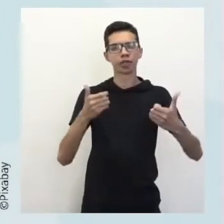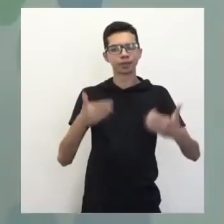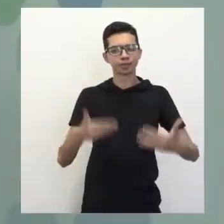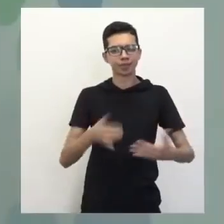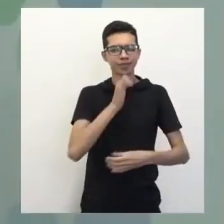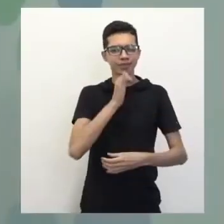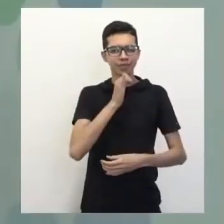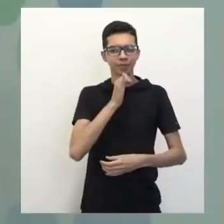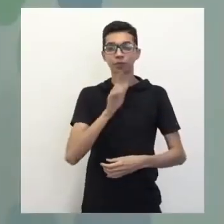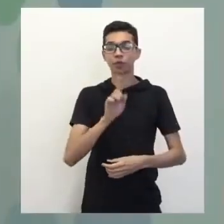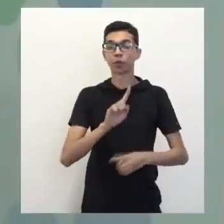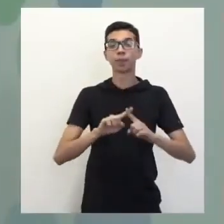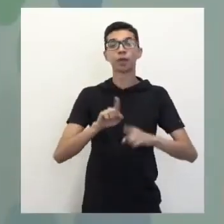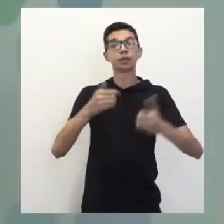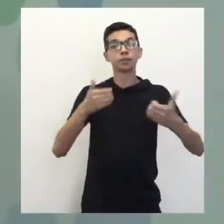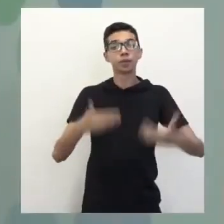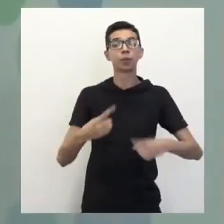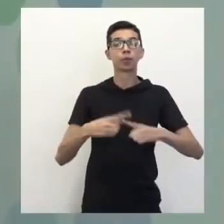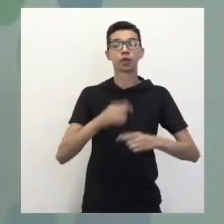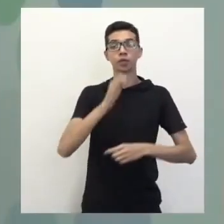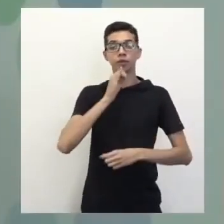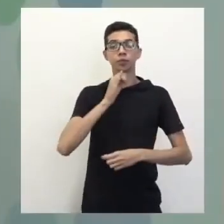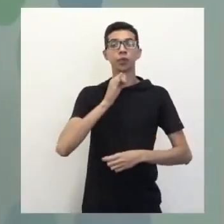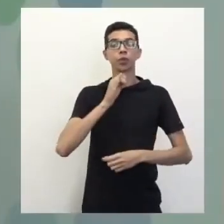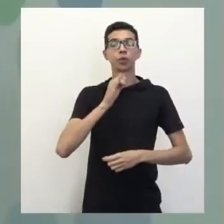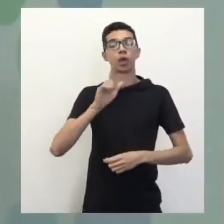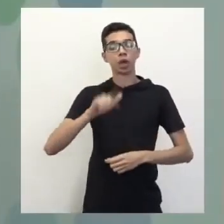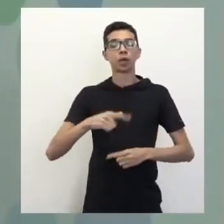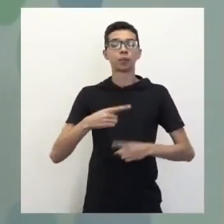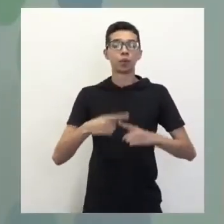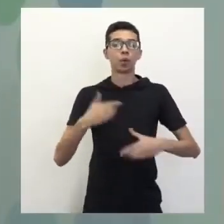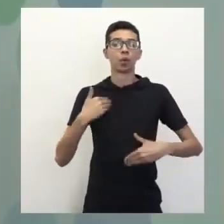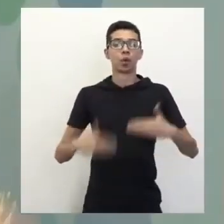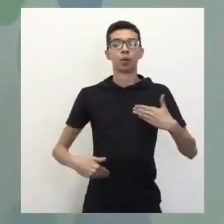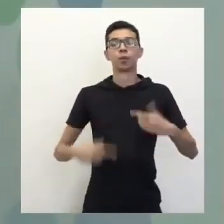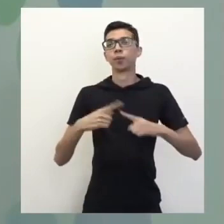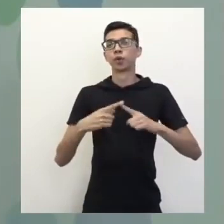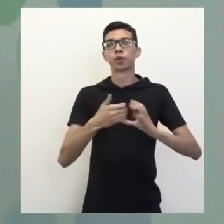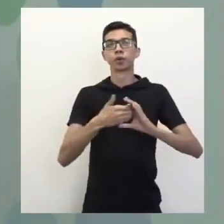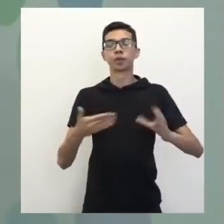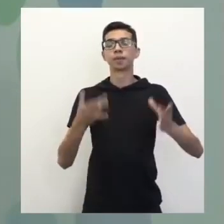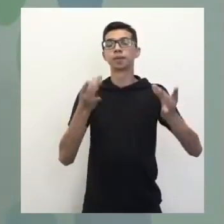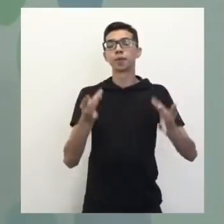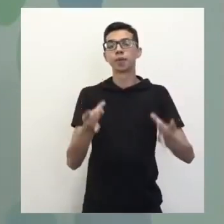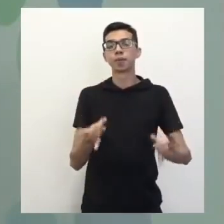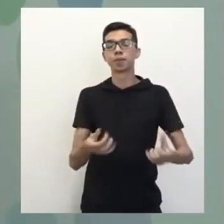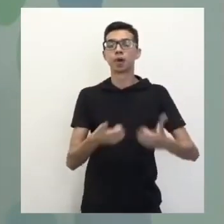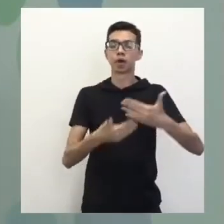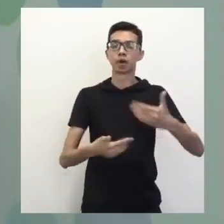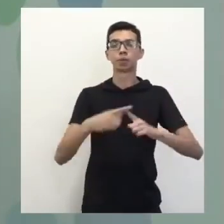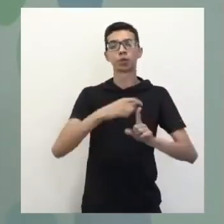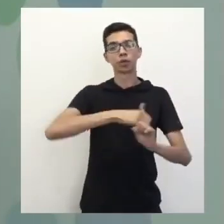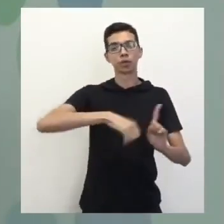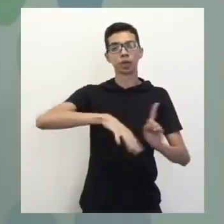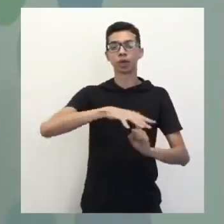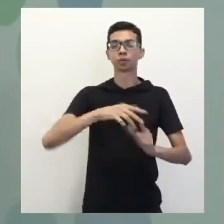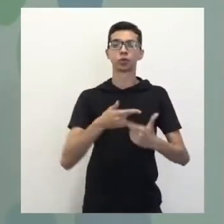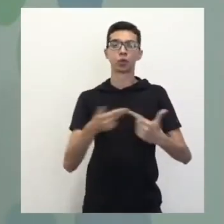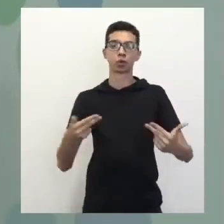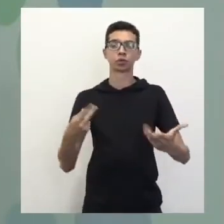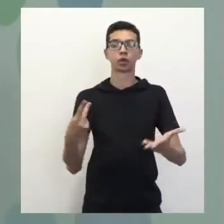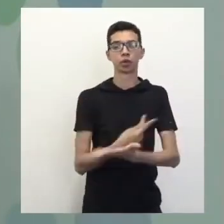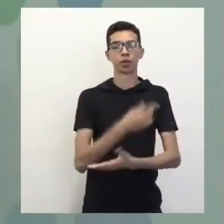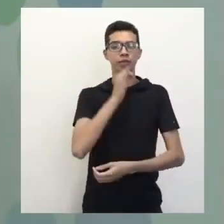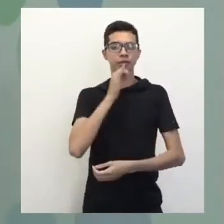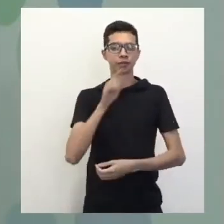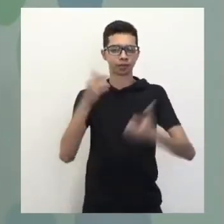curto, mas justifica. Olha, nós somos definidos pelo nosso corpo por conta disso, pelo nosso pensamento por conta daquilo, pela sociedade por conta de tal situação.